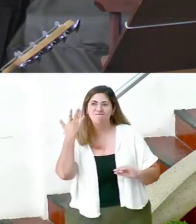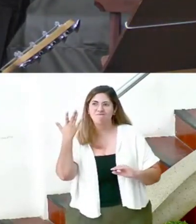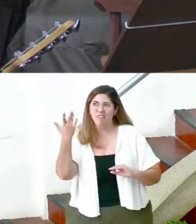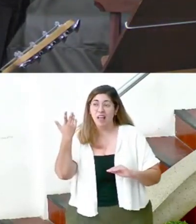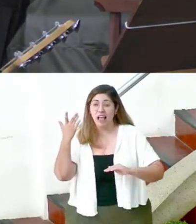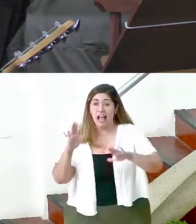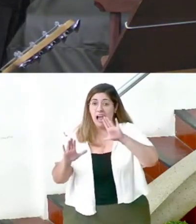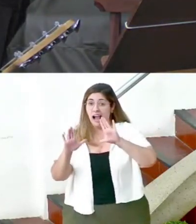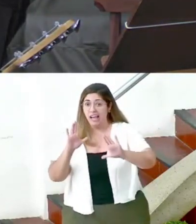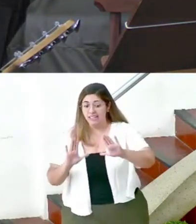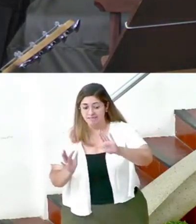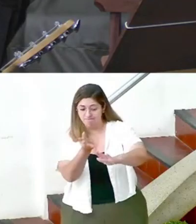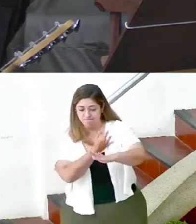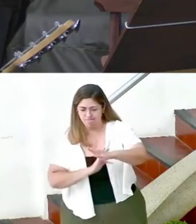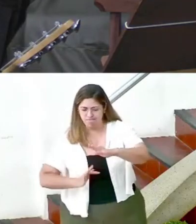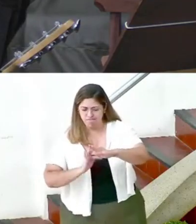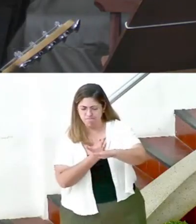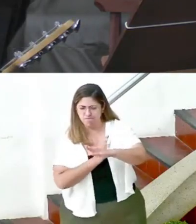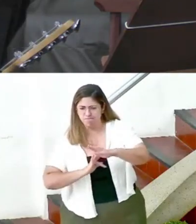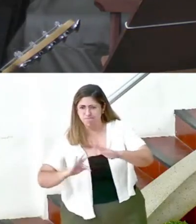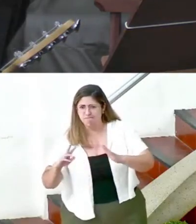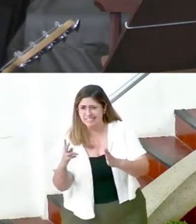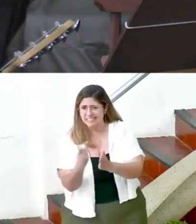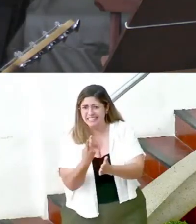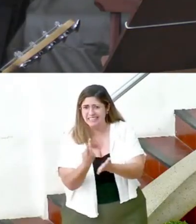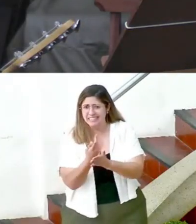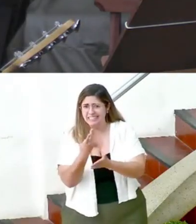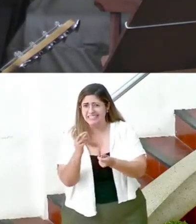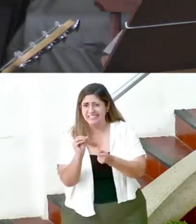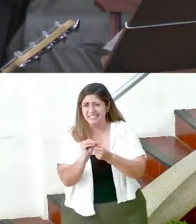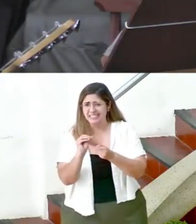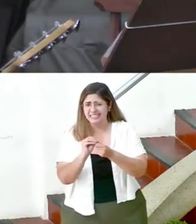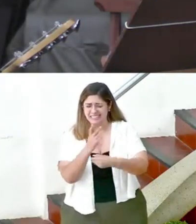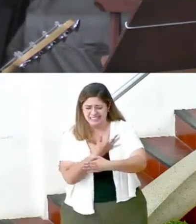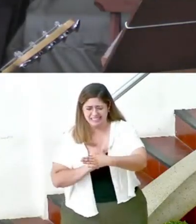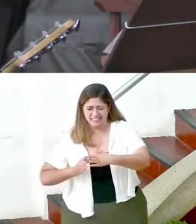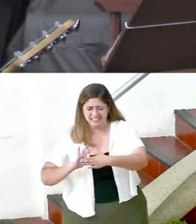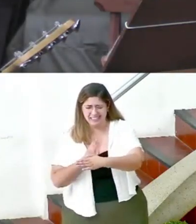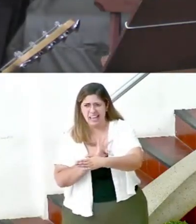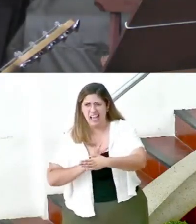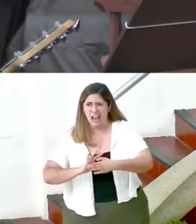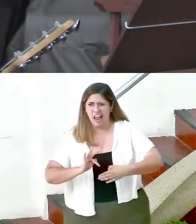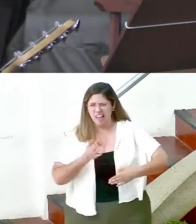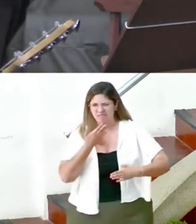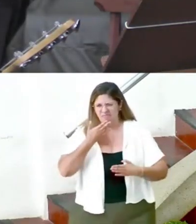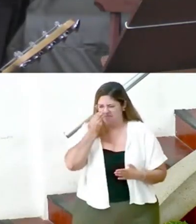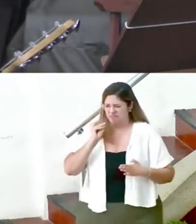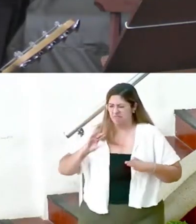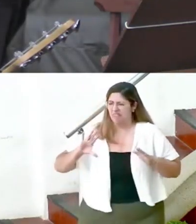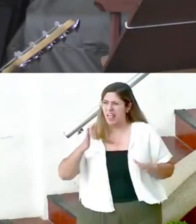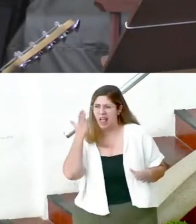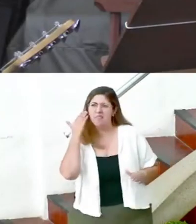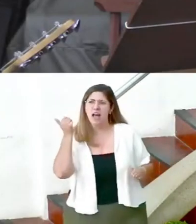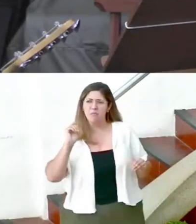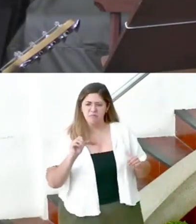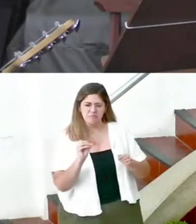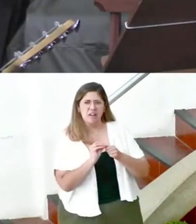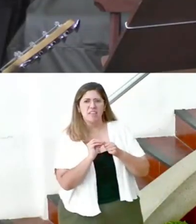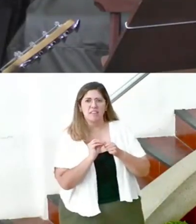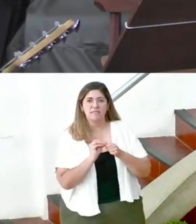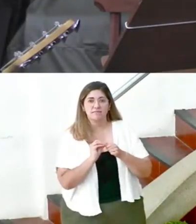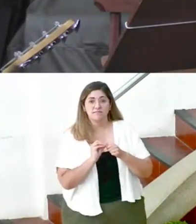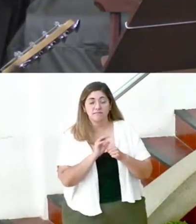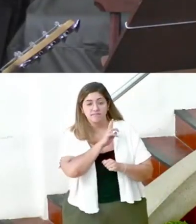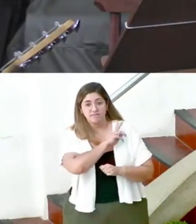gente fica bravo. Quando alguém diz que a gente não está muito certo nas nossas formas, a gente diz, eu sei o que eu estou fazendo. Como um dia